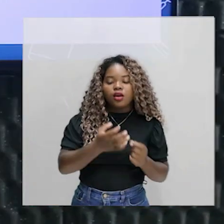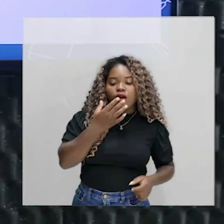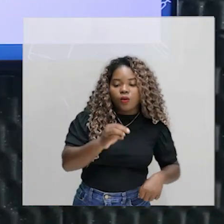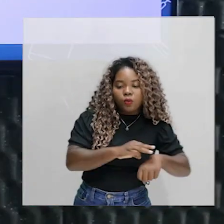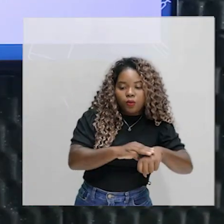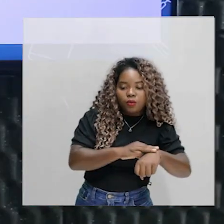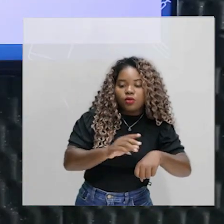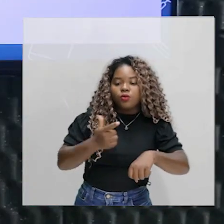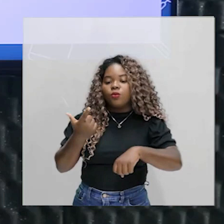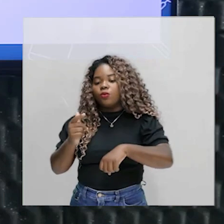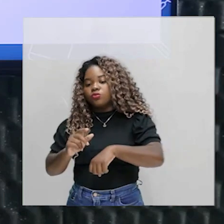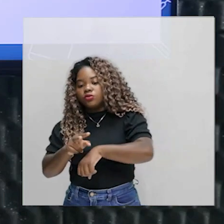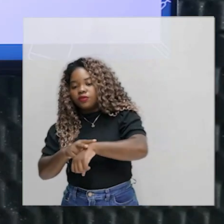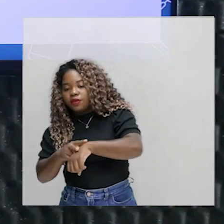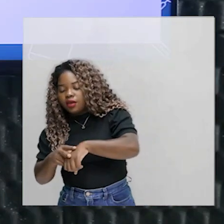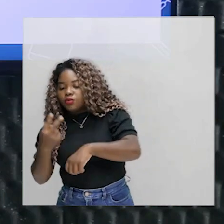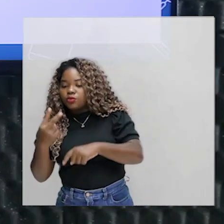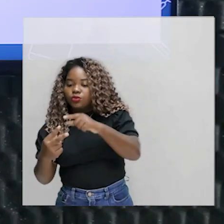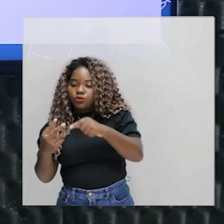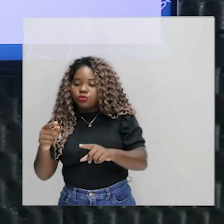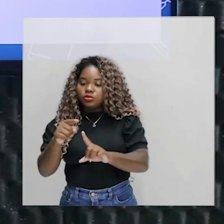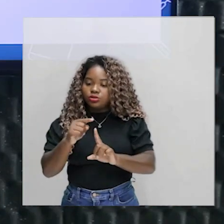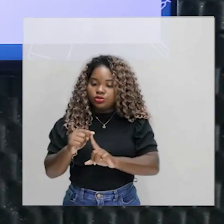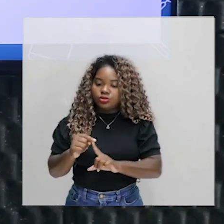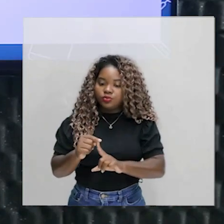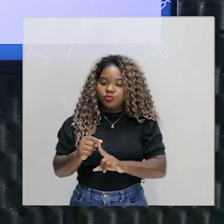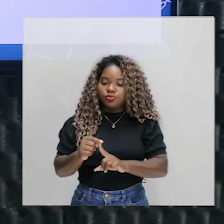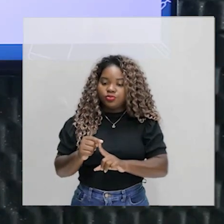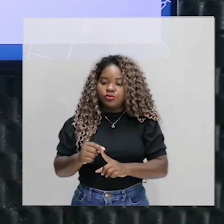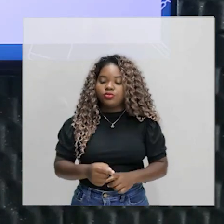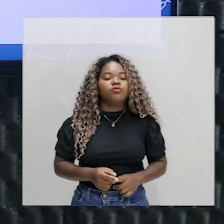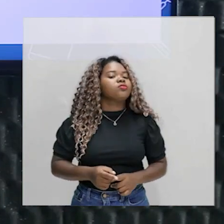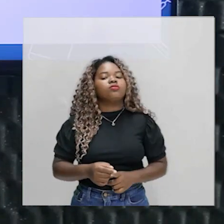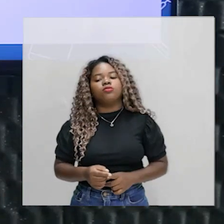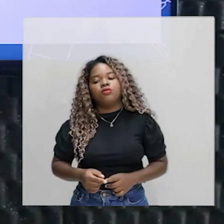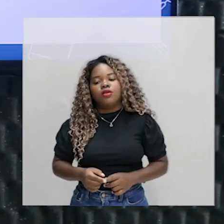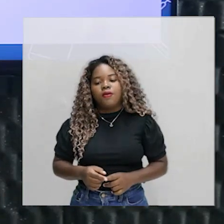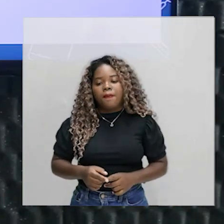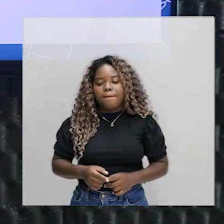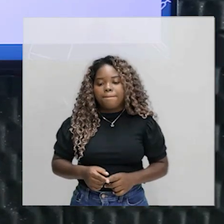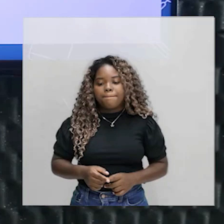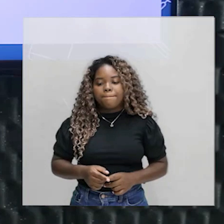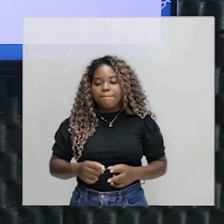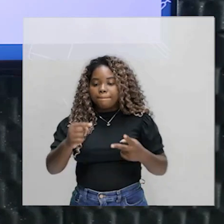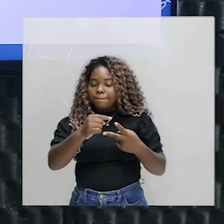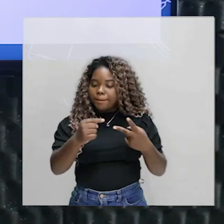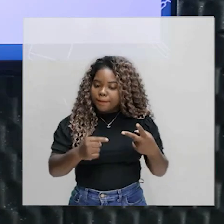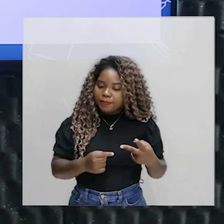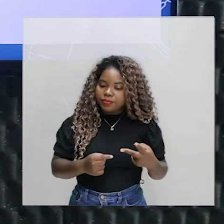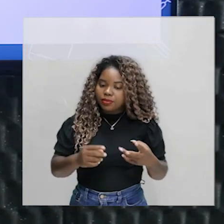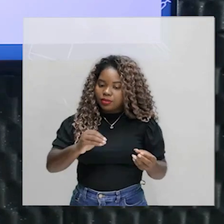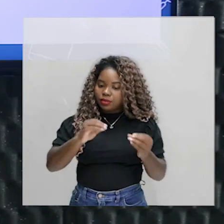e outro indivíduo Verde São dois tipos duas variações de uma mesma espécie a partir do momento em que esses indivíduos estão